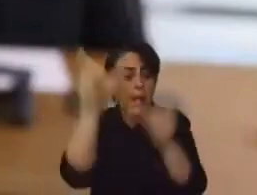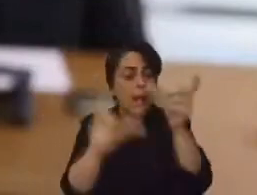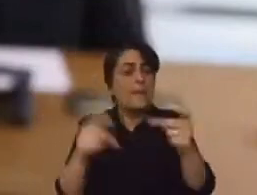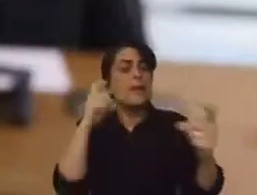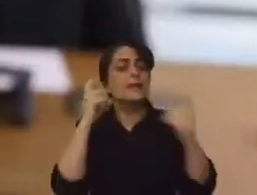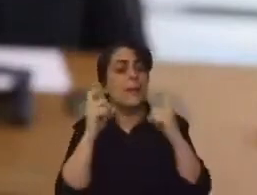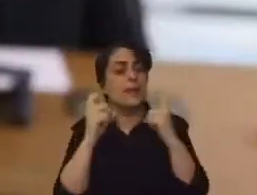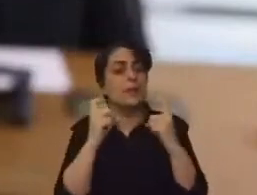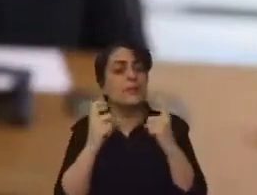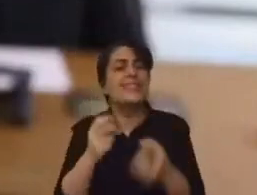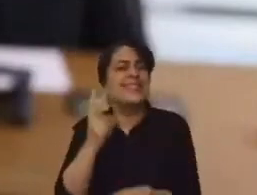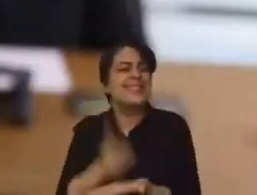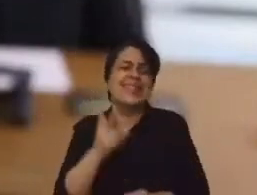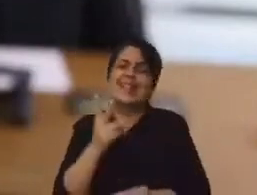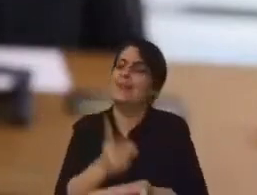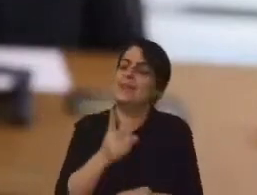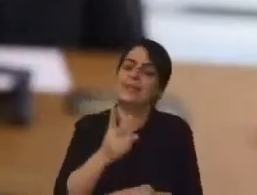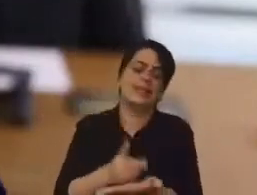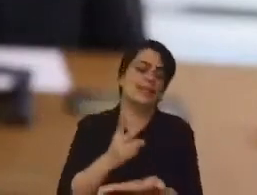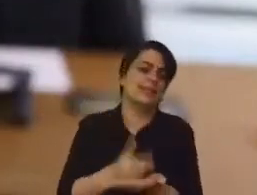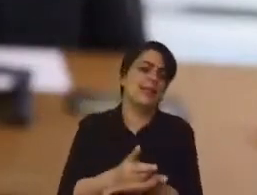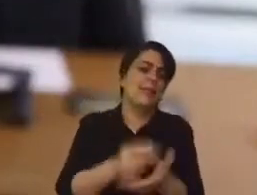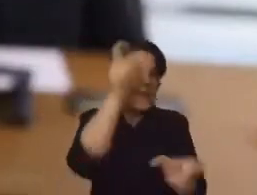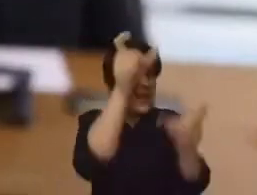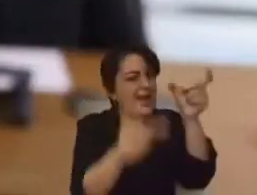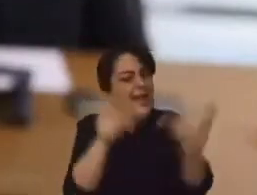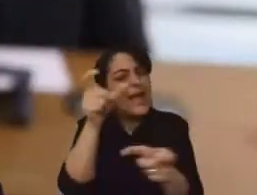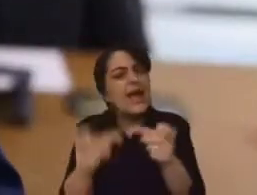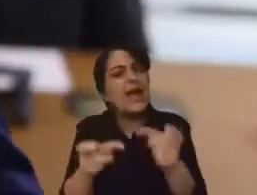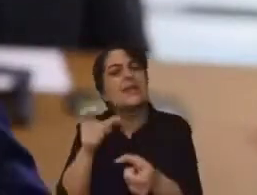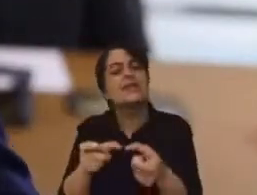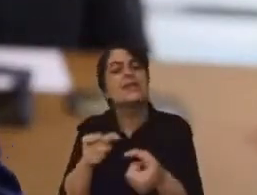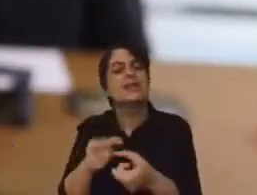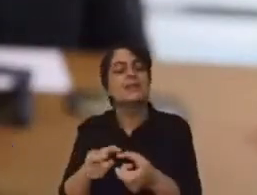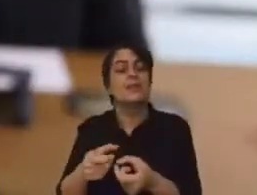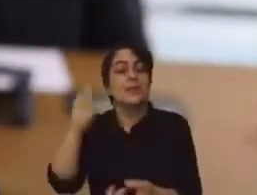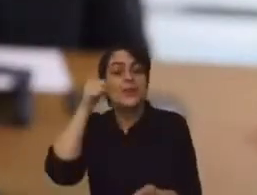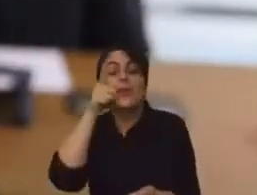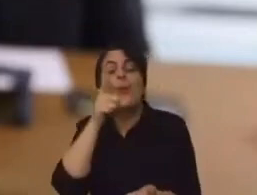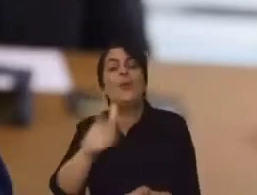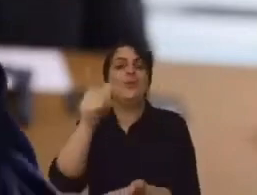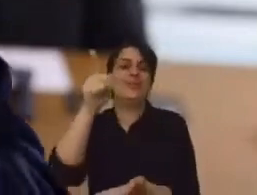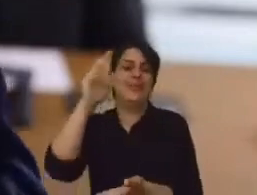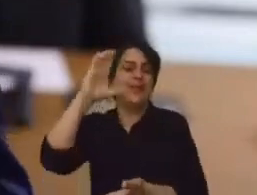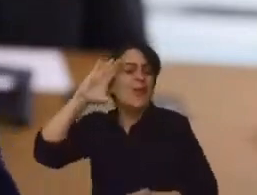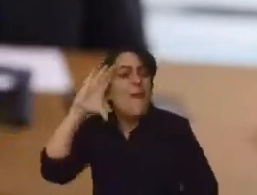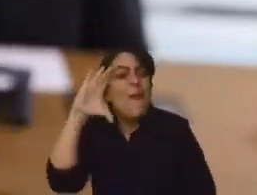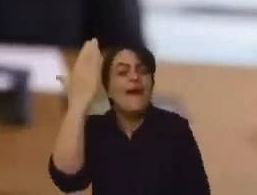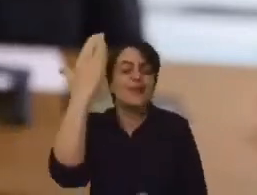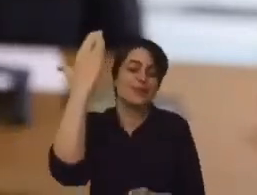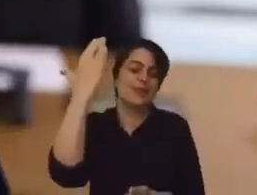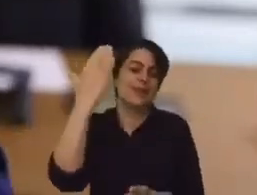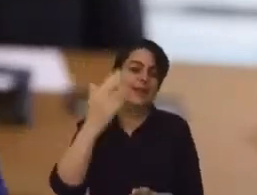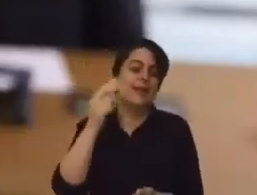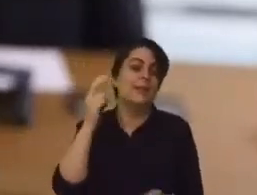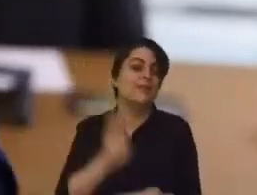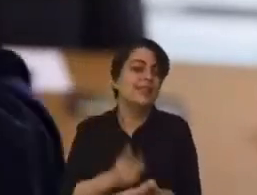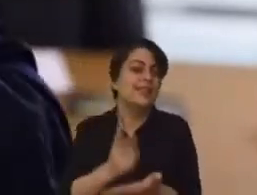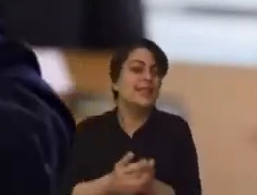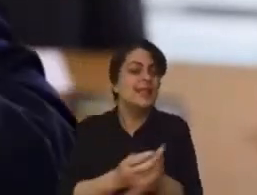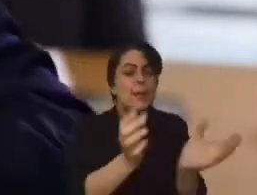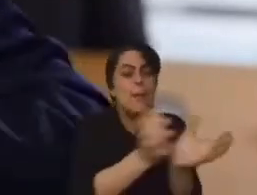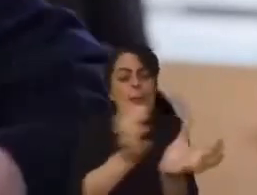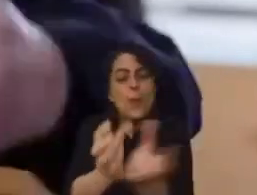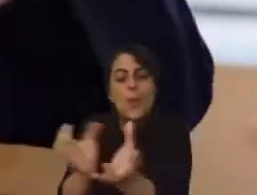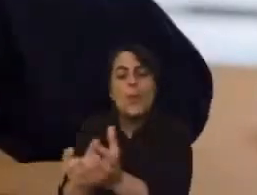humanidade encontrou um jeito. E esse jeito sempre foi encontrado pela luta dos trabalhadores, pela combatividade dos